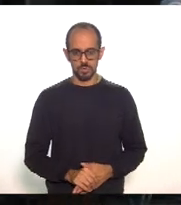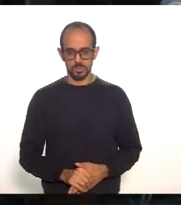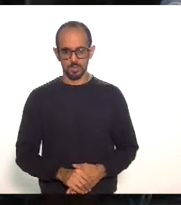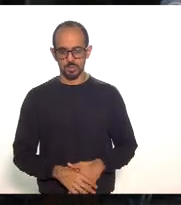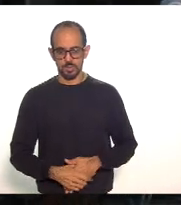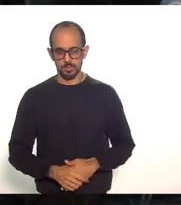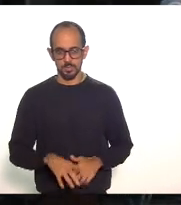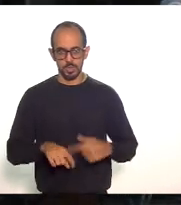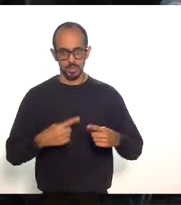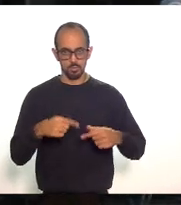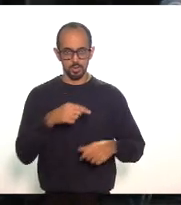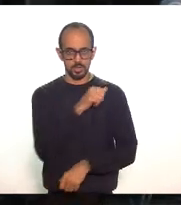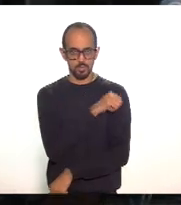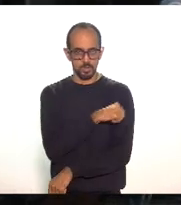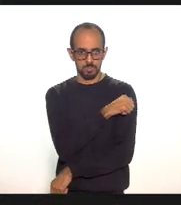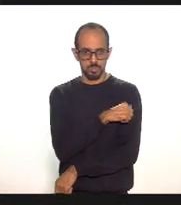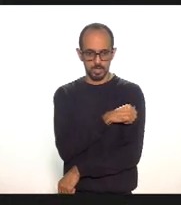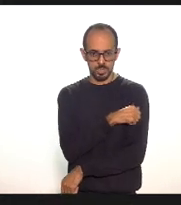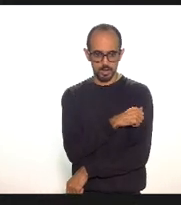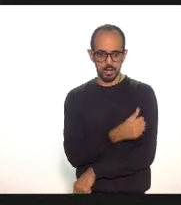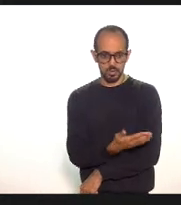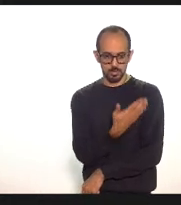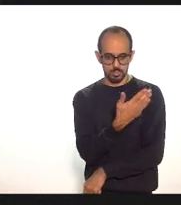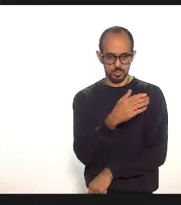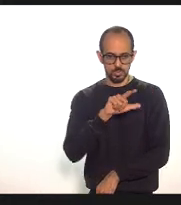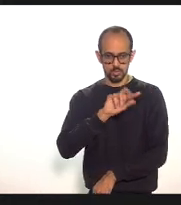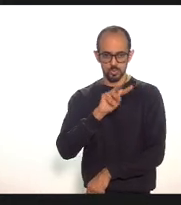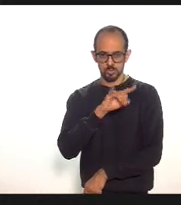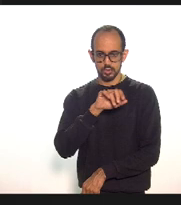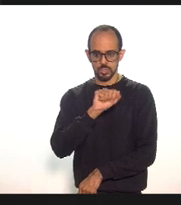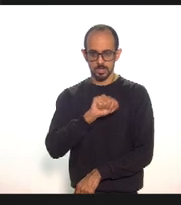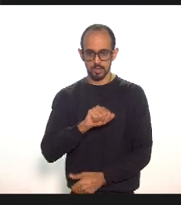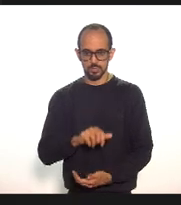enfermeira Regiane, é Vossa Excelência. Obrigada.